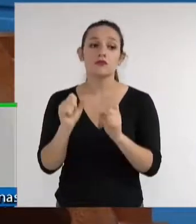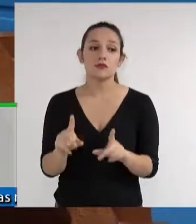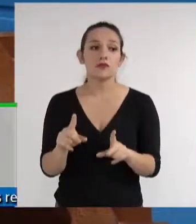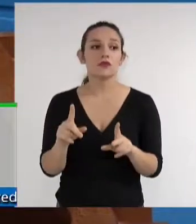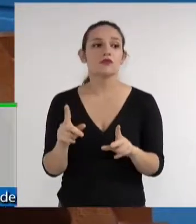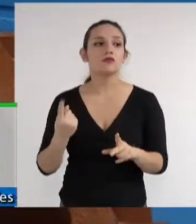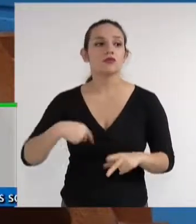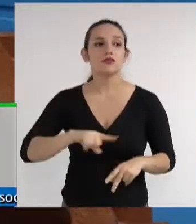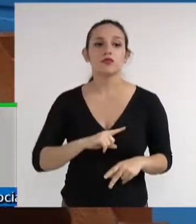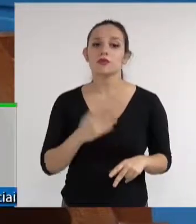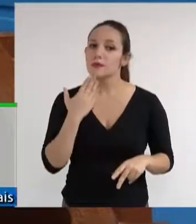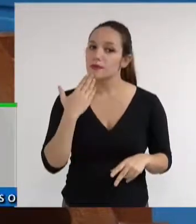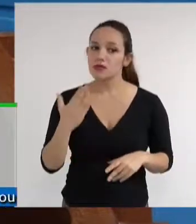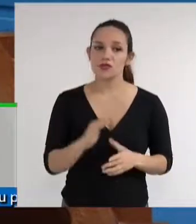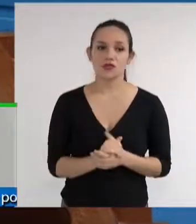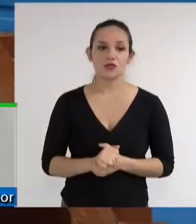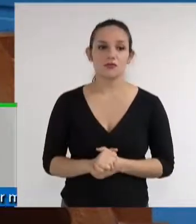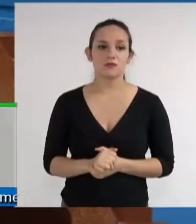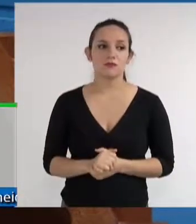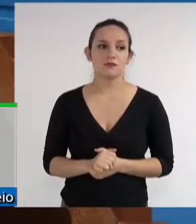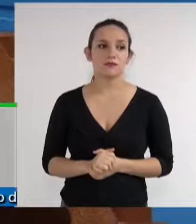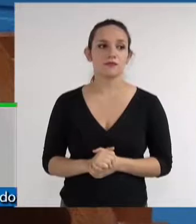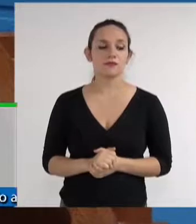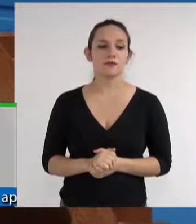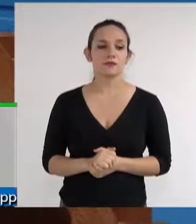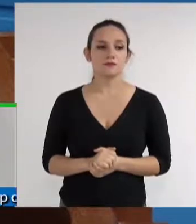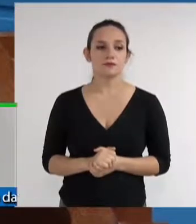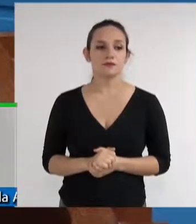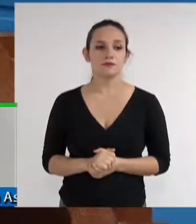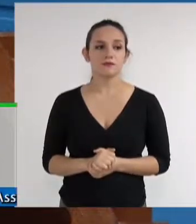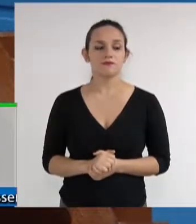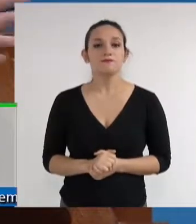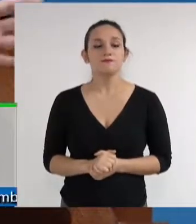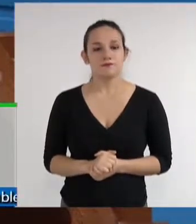temos a felicidade de estar